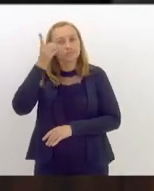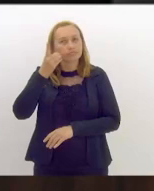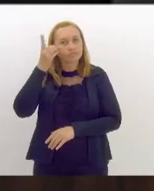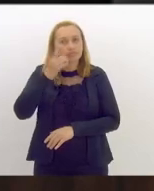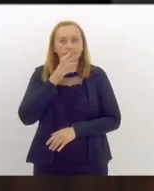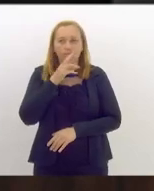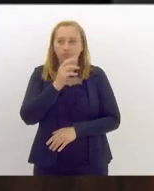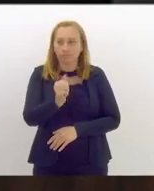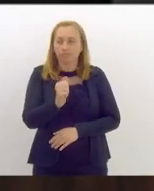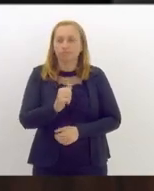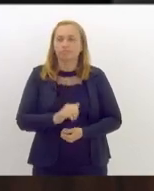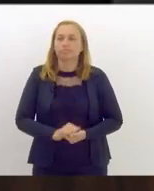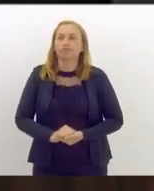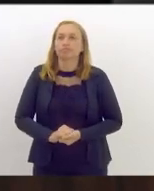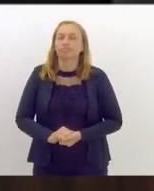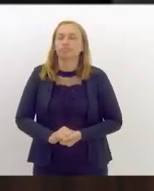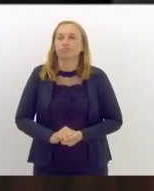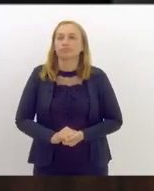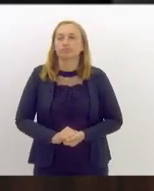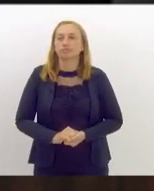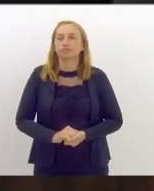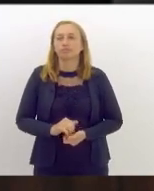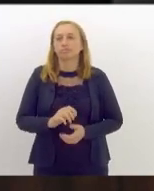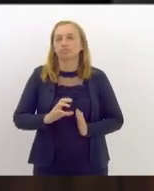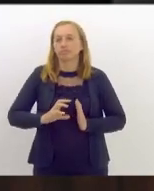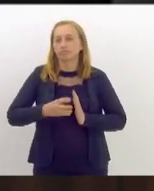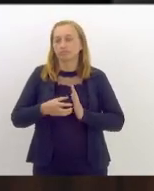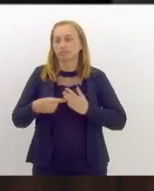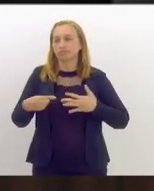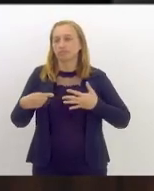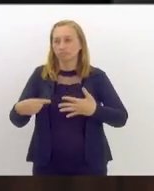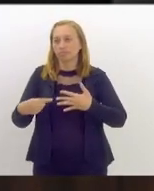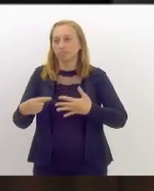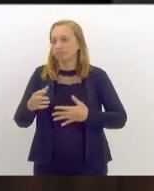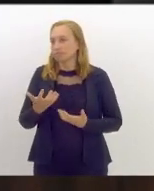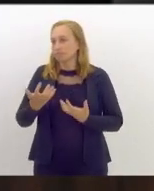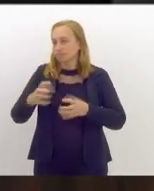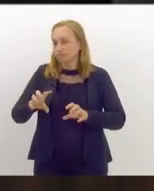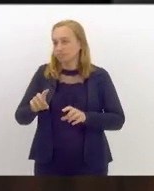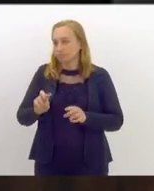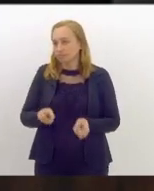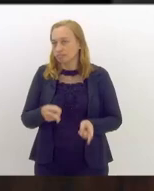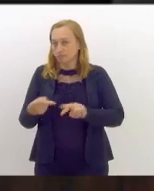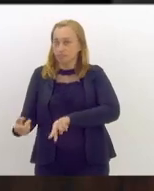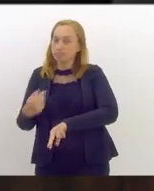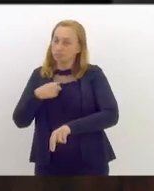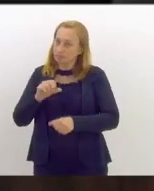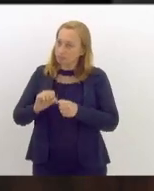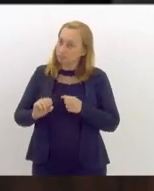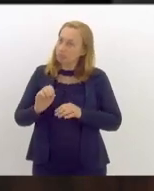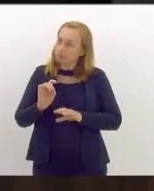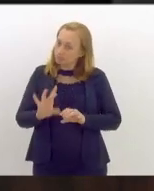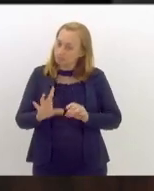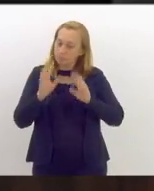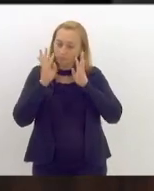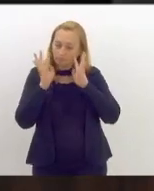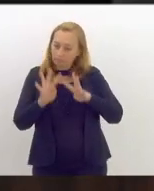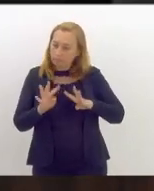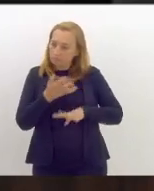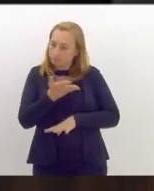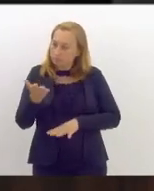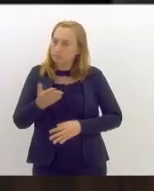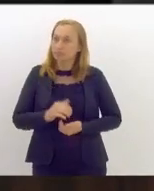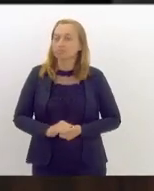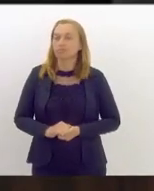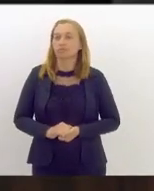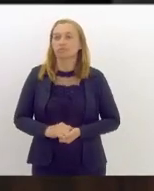Amorim o pessoal não está concordando com esse encaminhamento que eu tô fazendo então só para chamar atenção de vocês excelentes